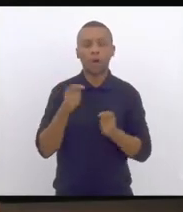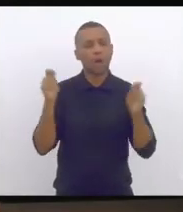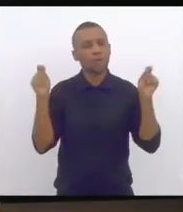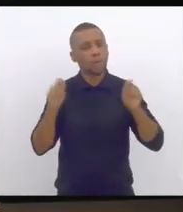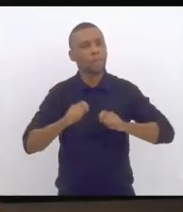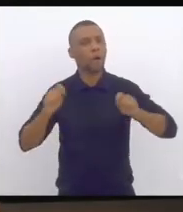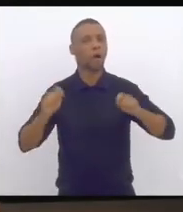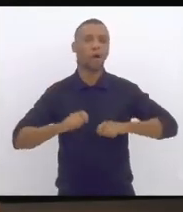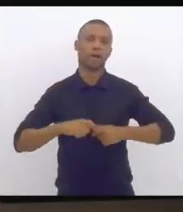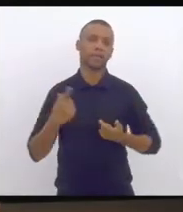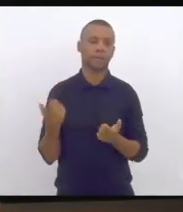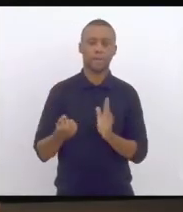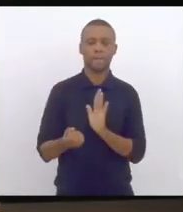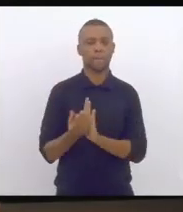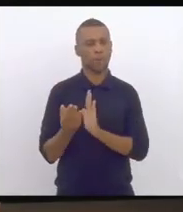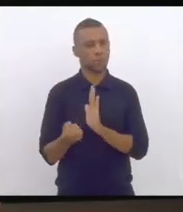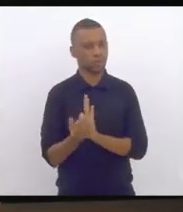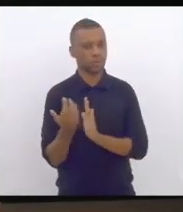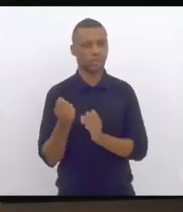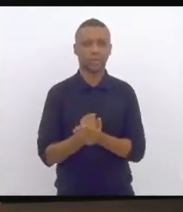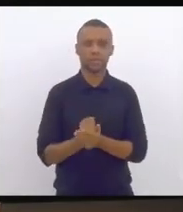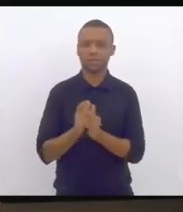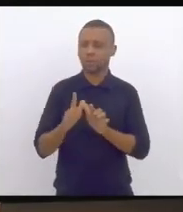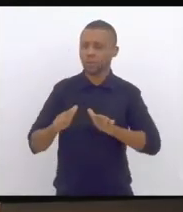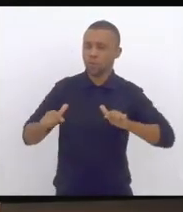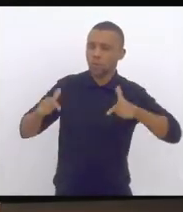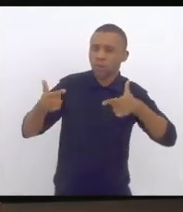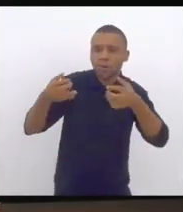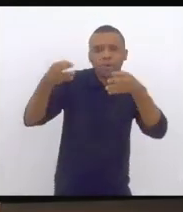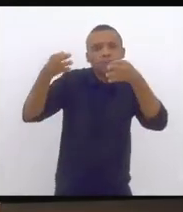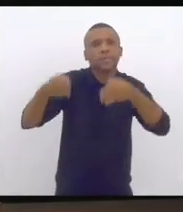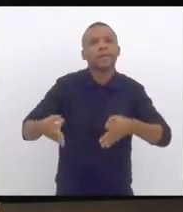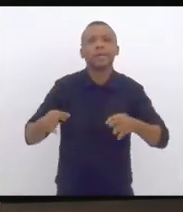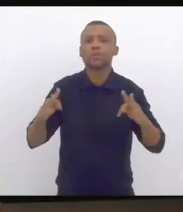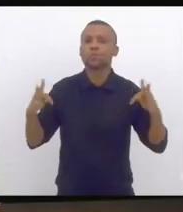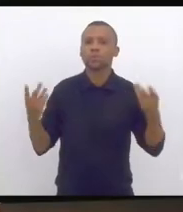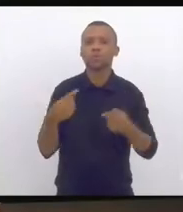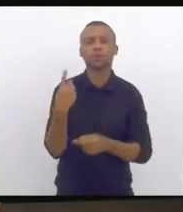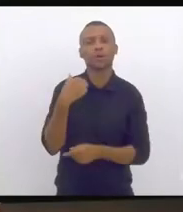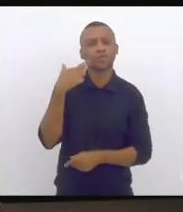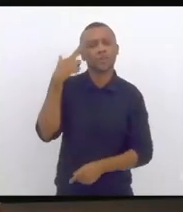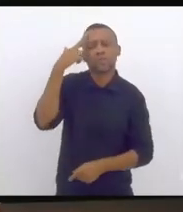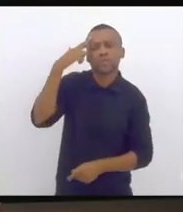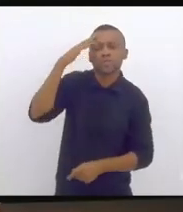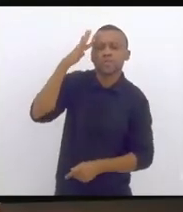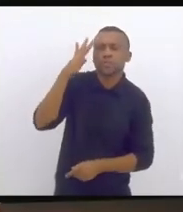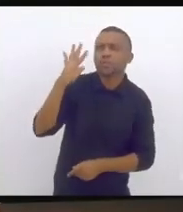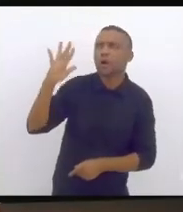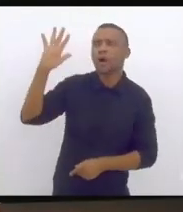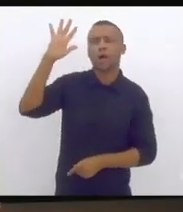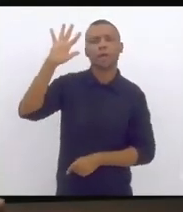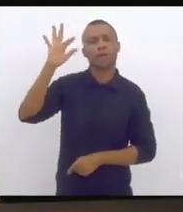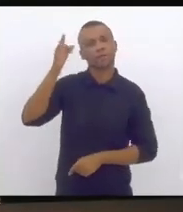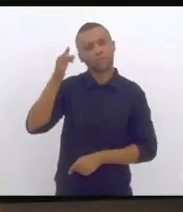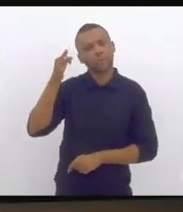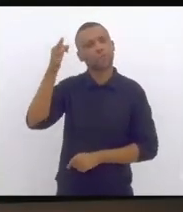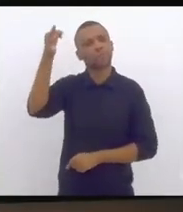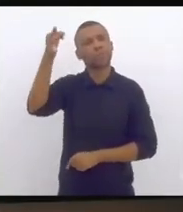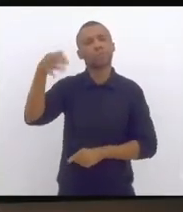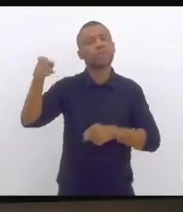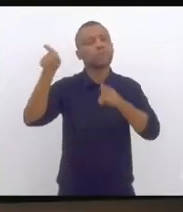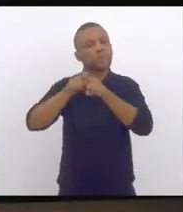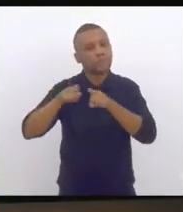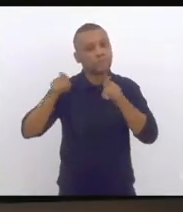possa produzir, efetivar tudo que a gente sonha, tudo que a gente projeta, inclusive